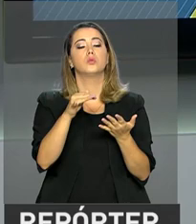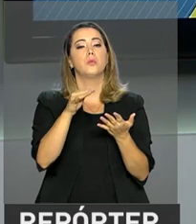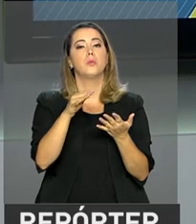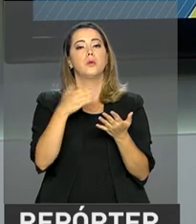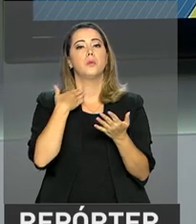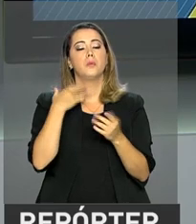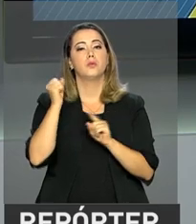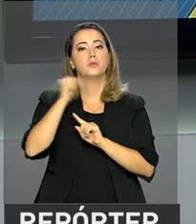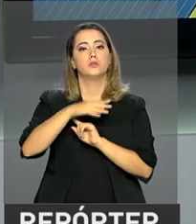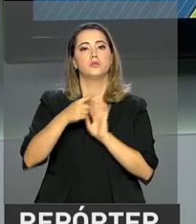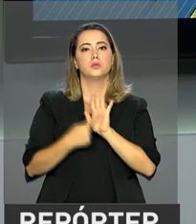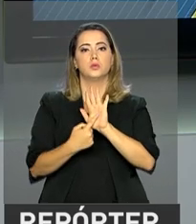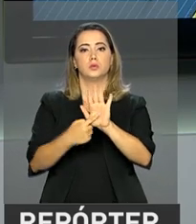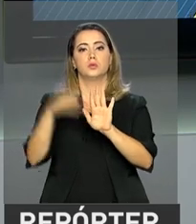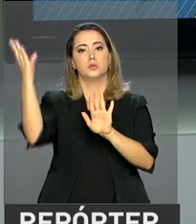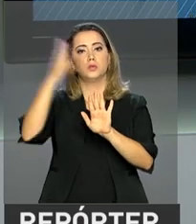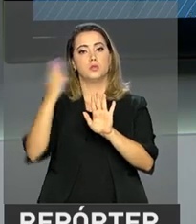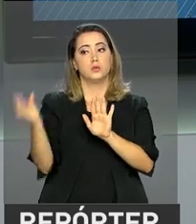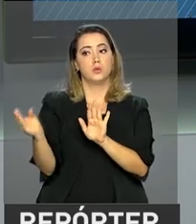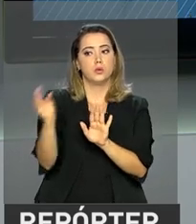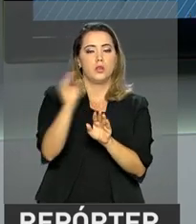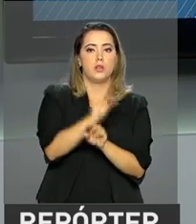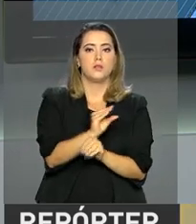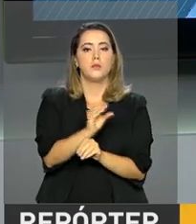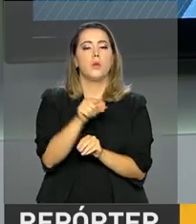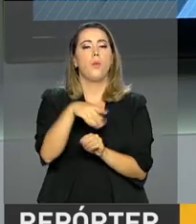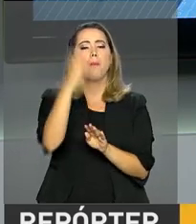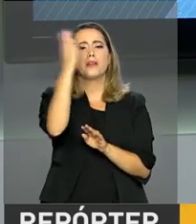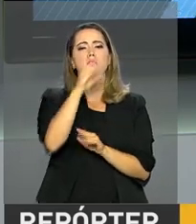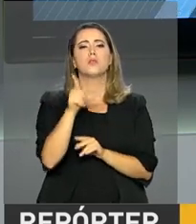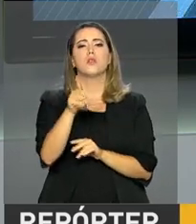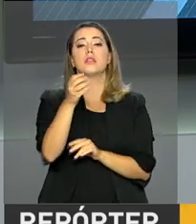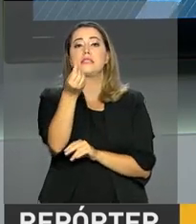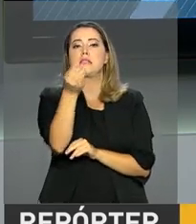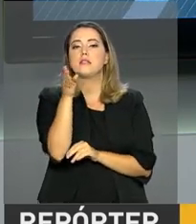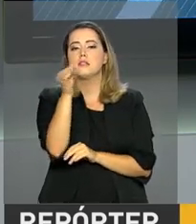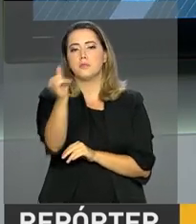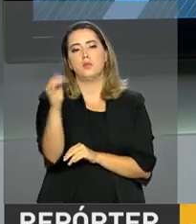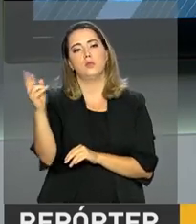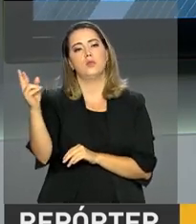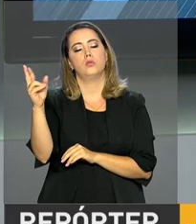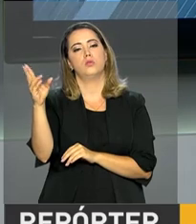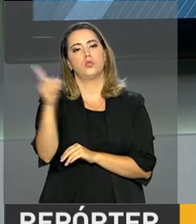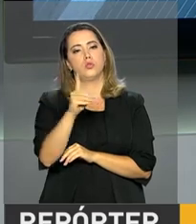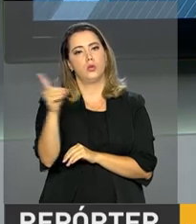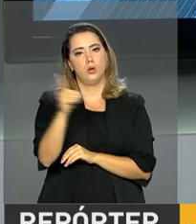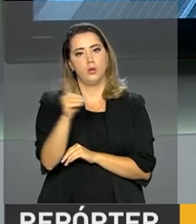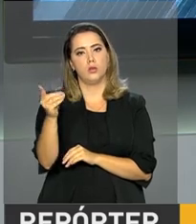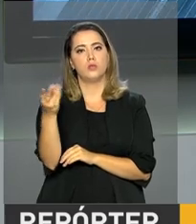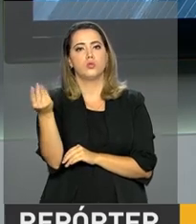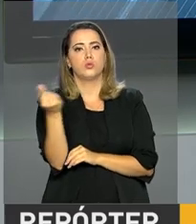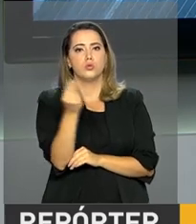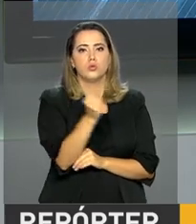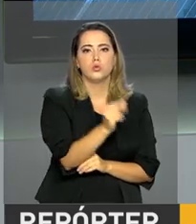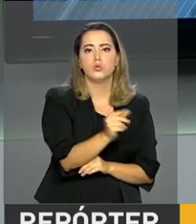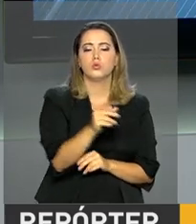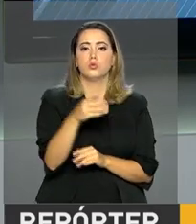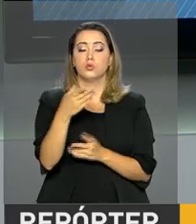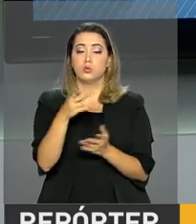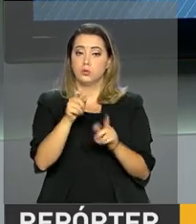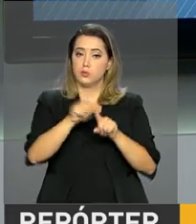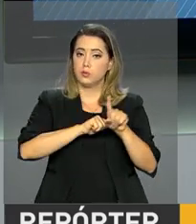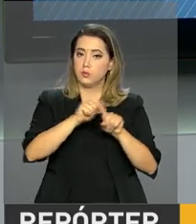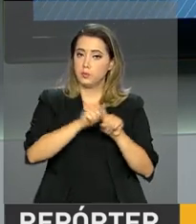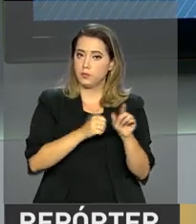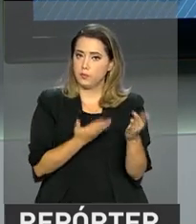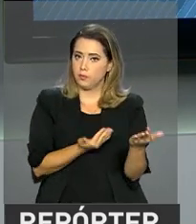mostra que o Brasil recebeu mais de 6 bilhões e 300 milhões de dólares em investimento direto no mês de setembro. De acordo com